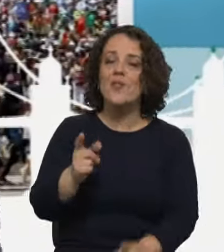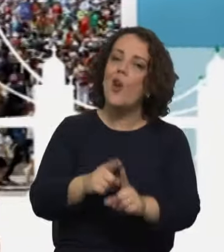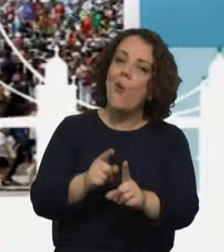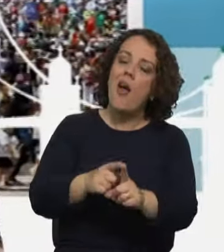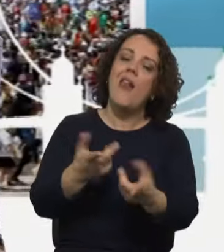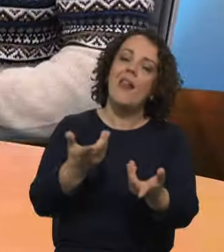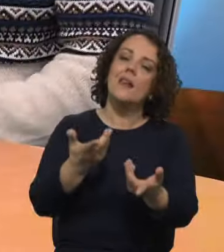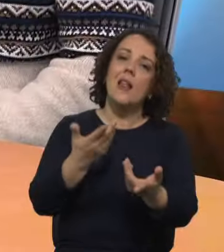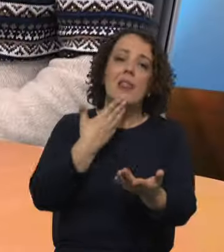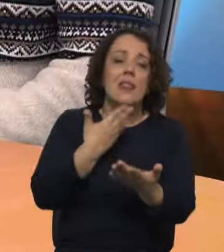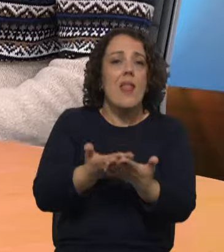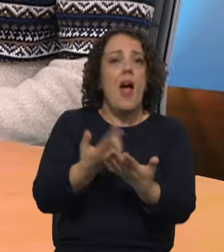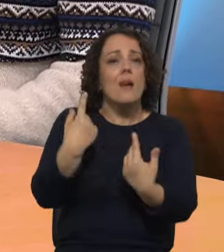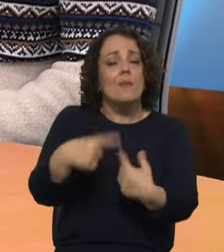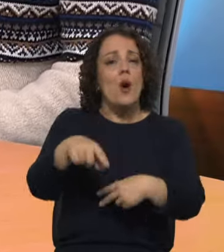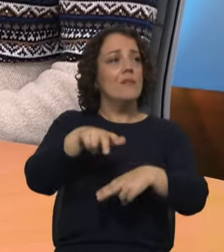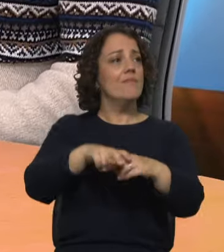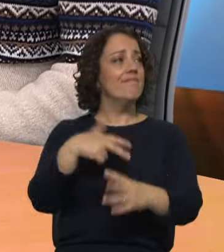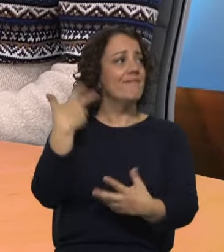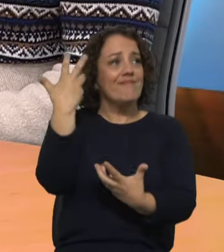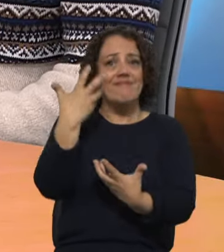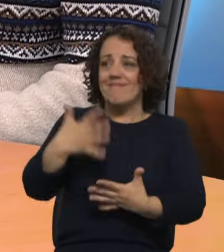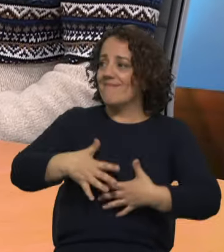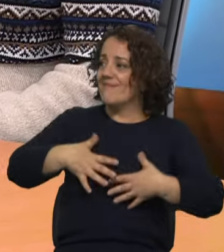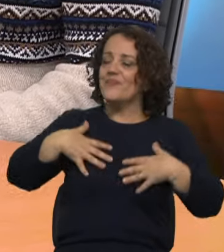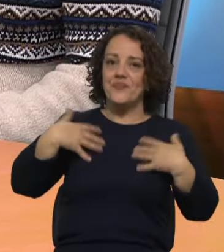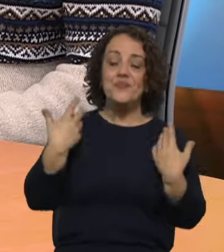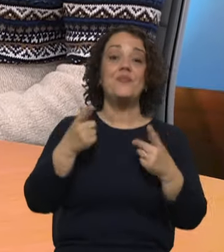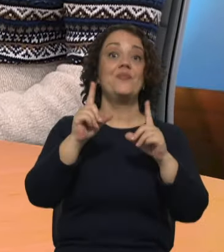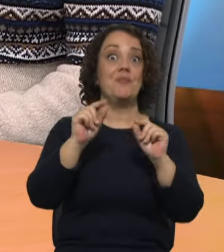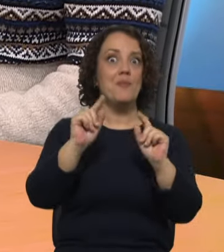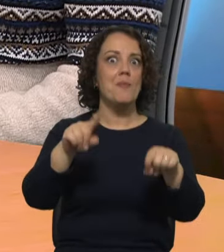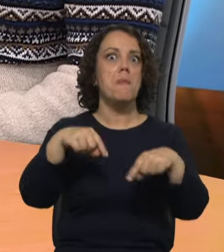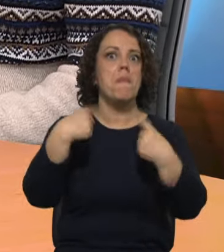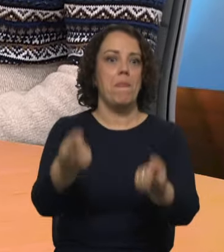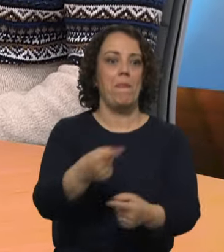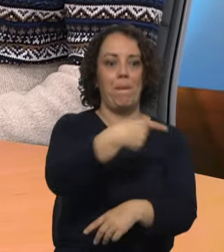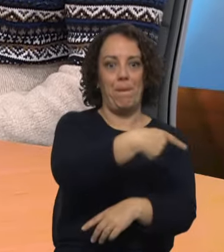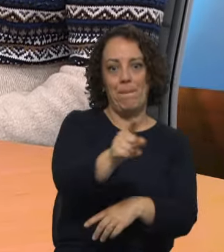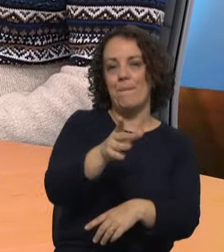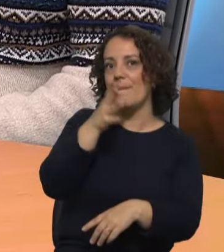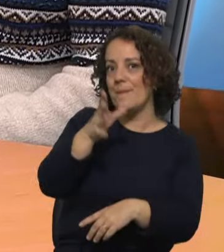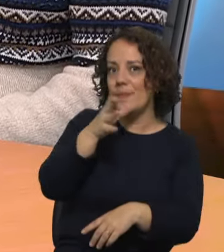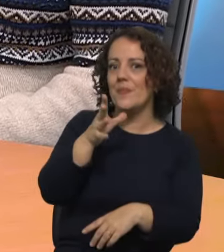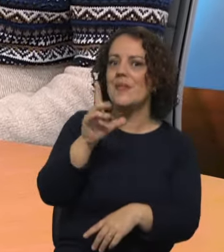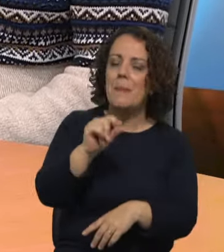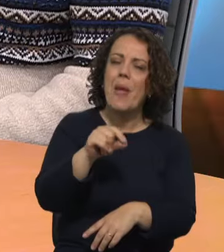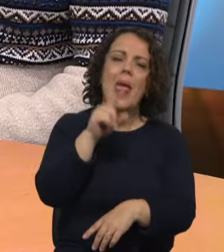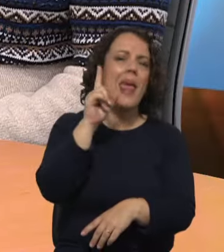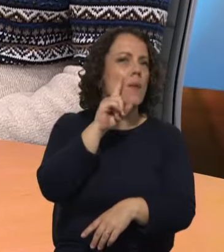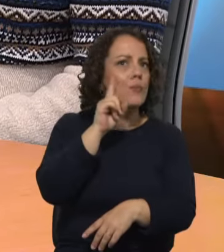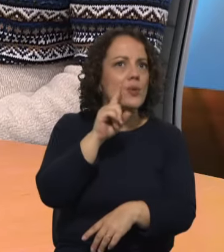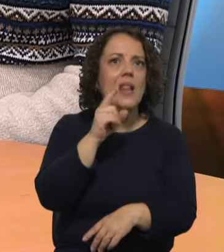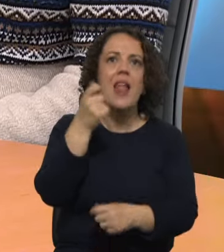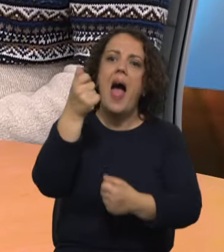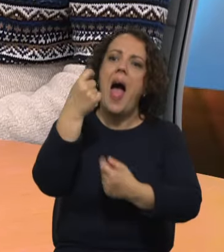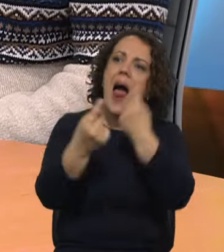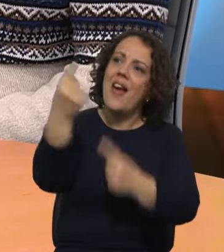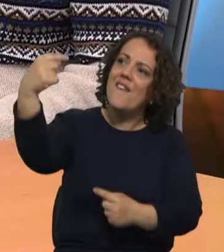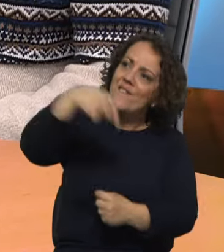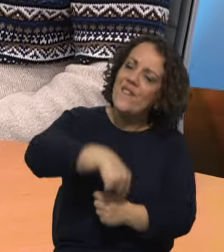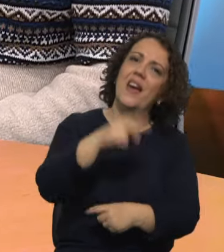o estar e e na maior parte das vezes o que depois elas reportavam também era que que a mesma coisa muito importante que alguém nos Venha visitar